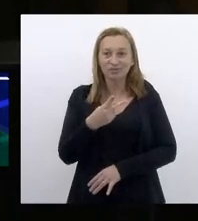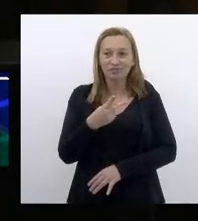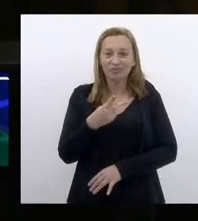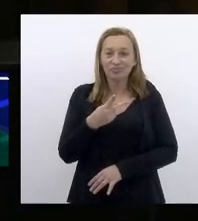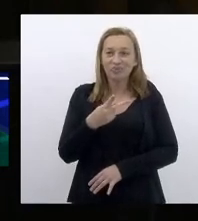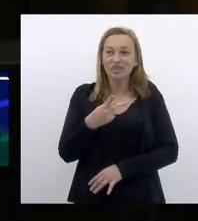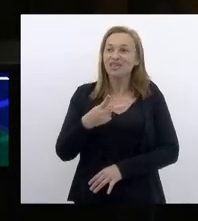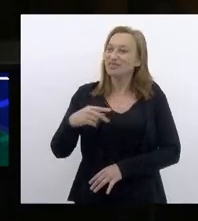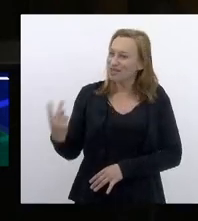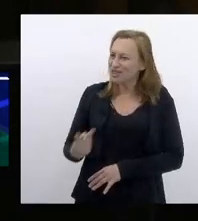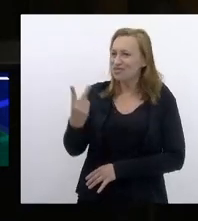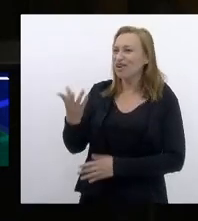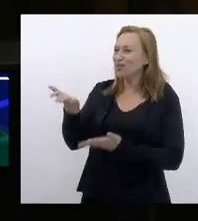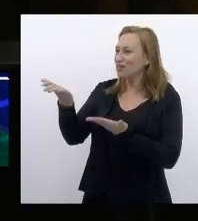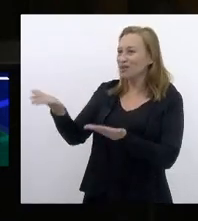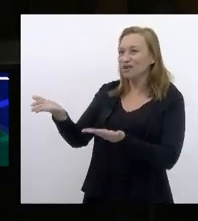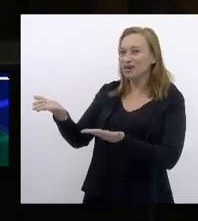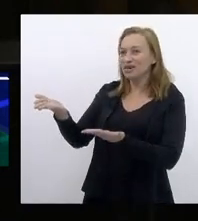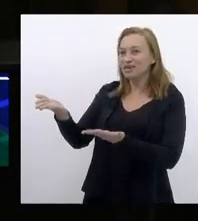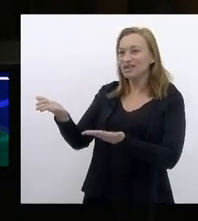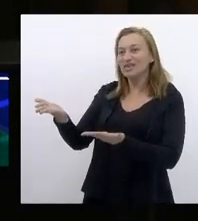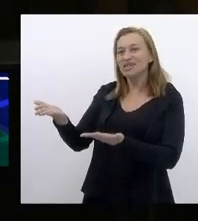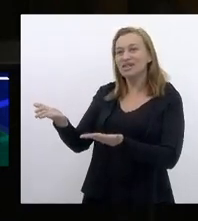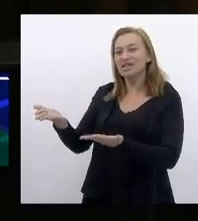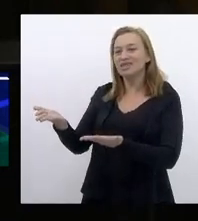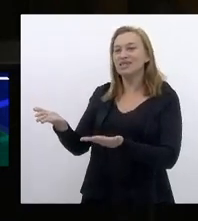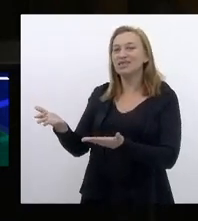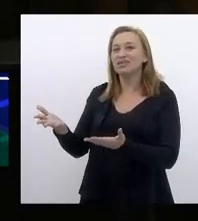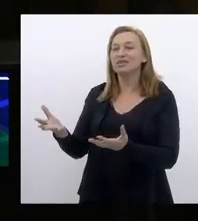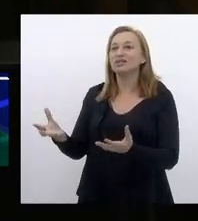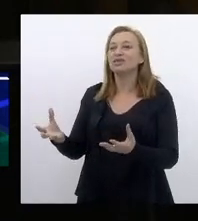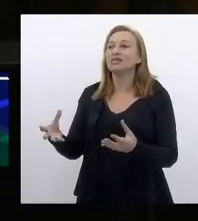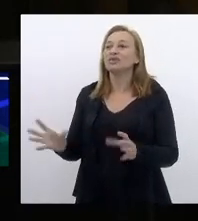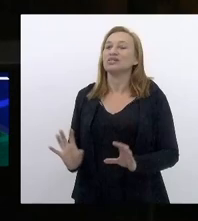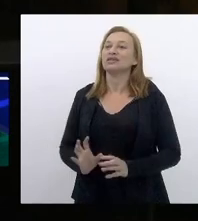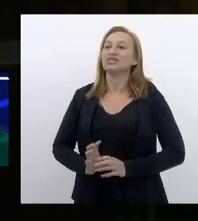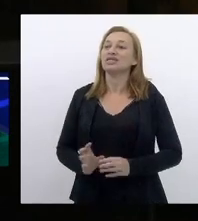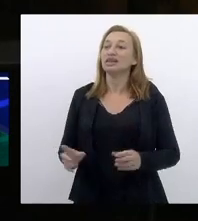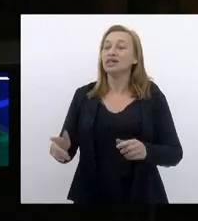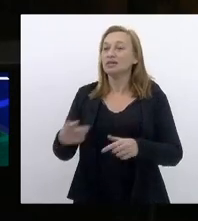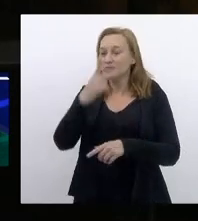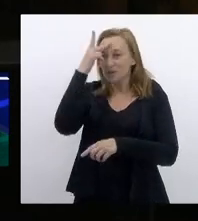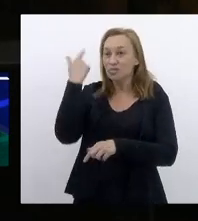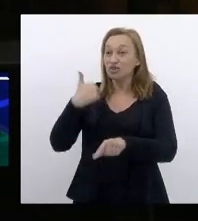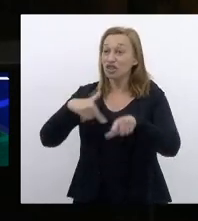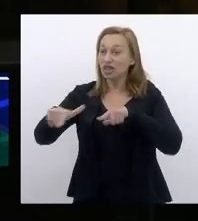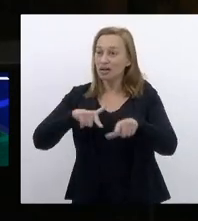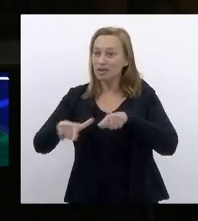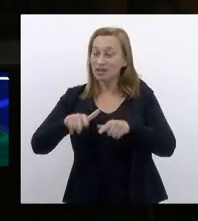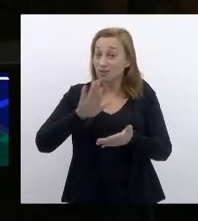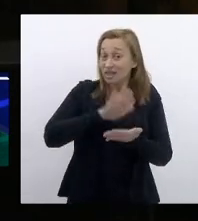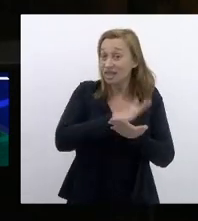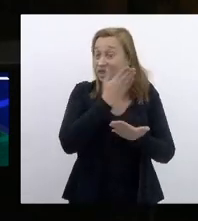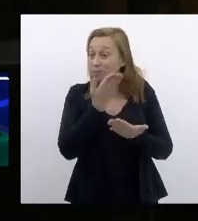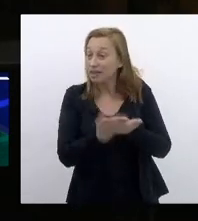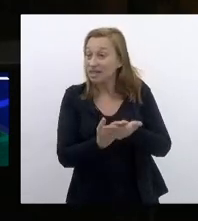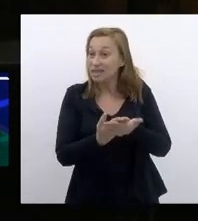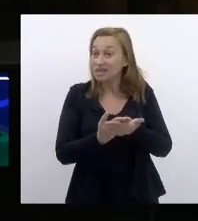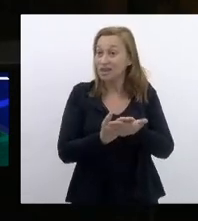essas valorosas colaboradoras e colaboradores que fazem a interpretação da